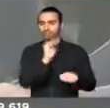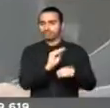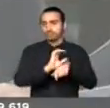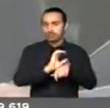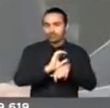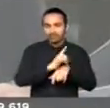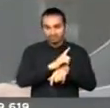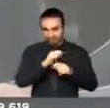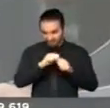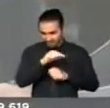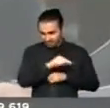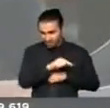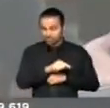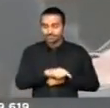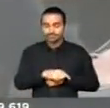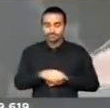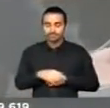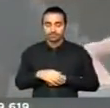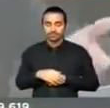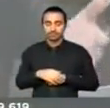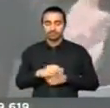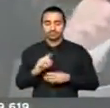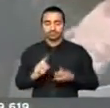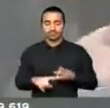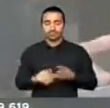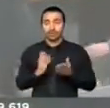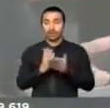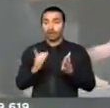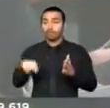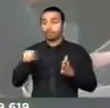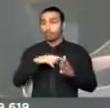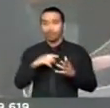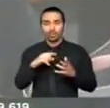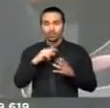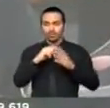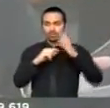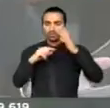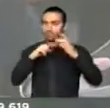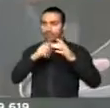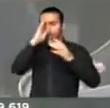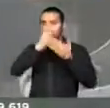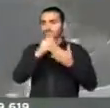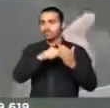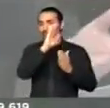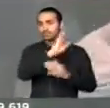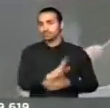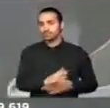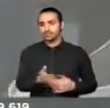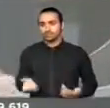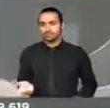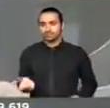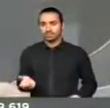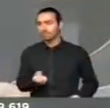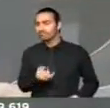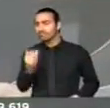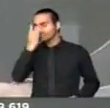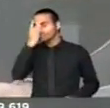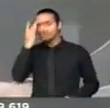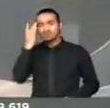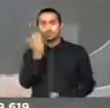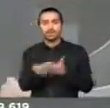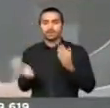Constituição, se acabou com a credibilidade que tinha, tirou a esperança de milhares de